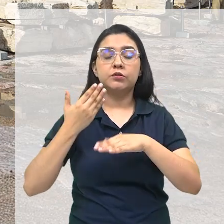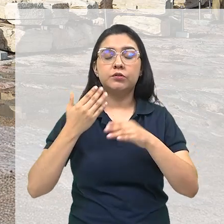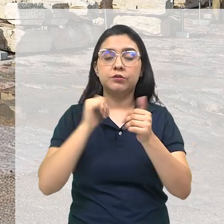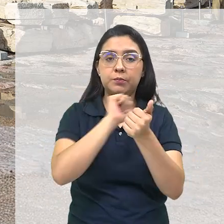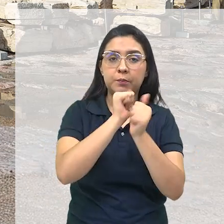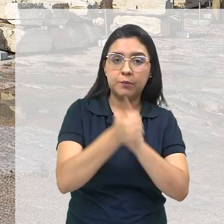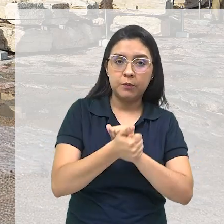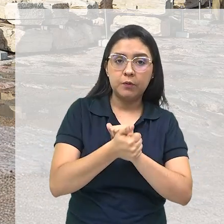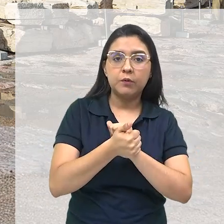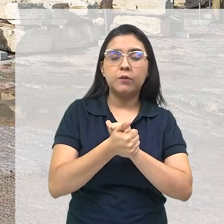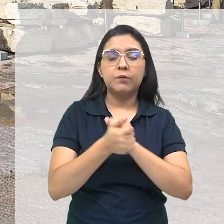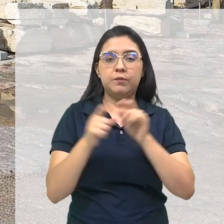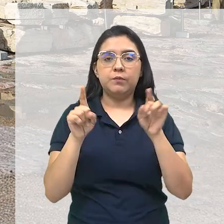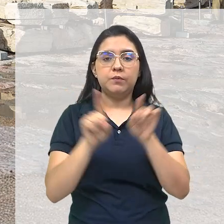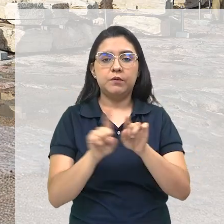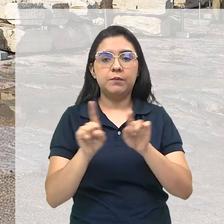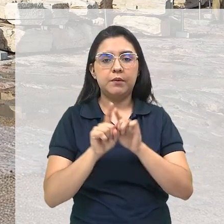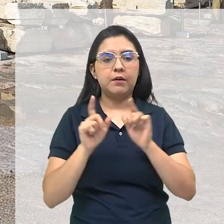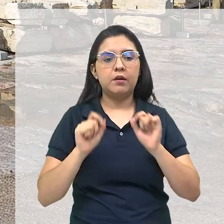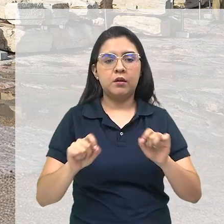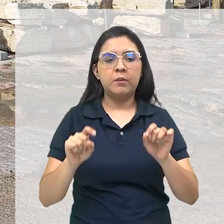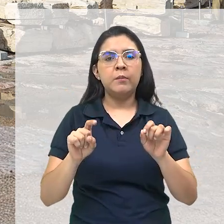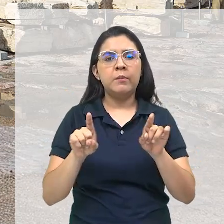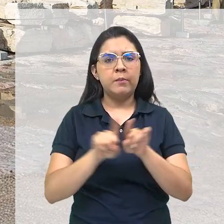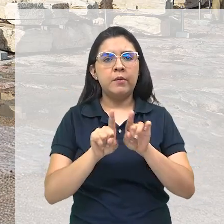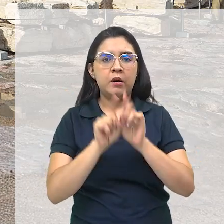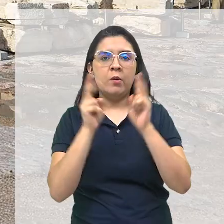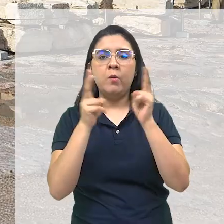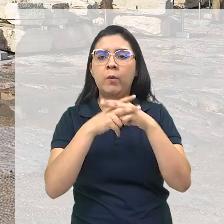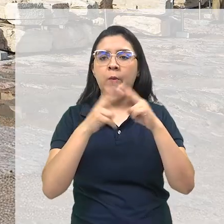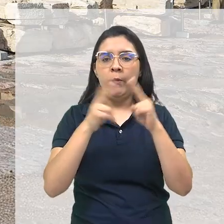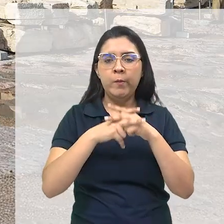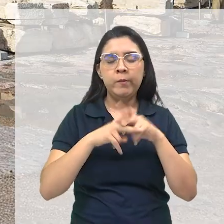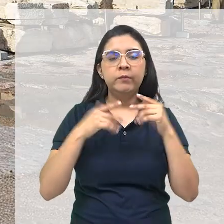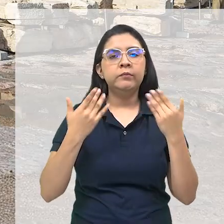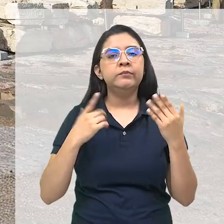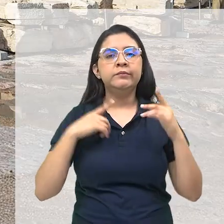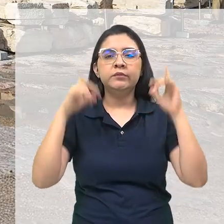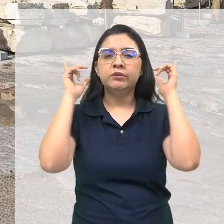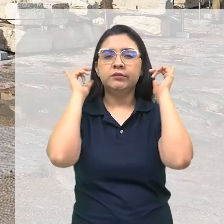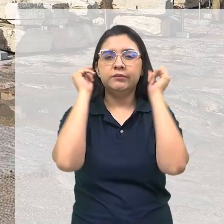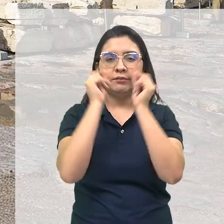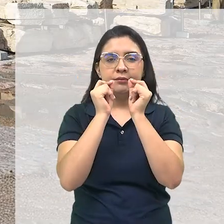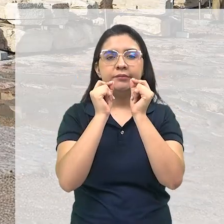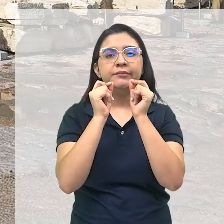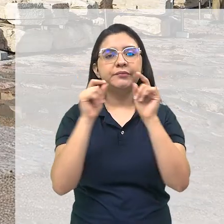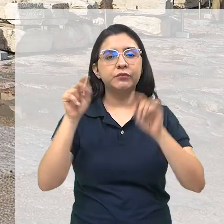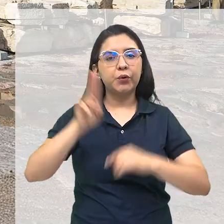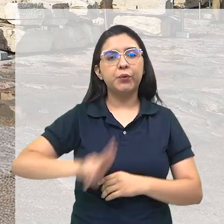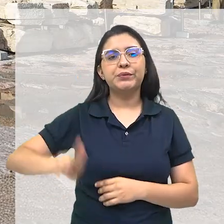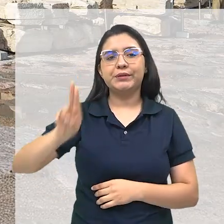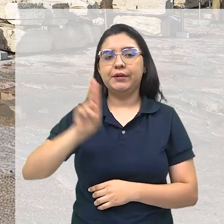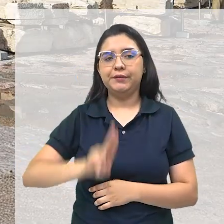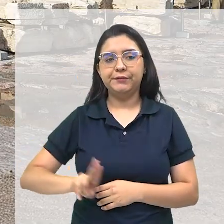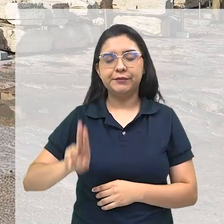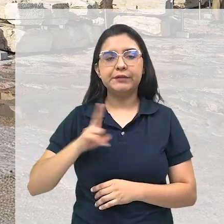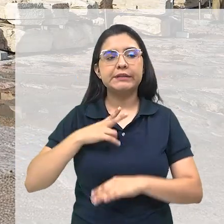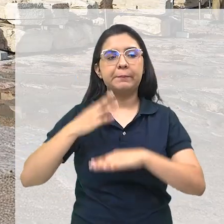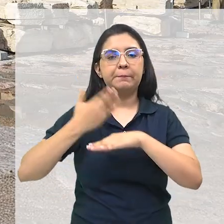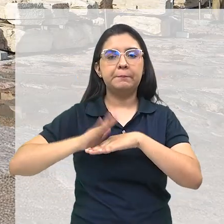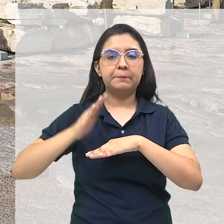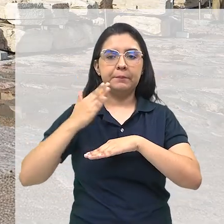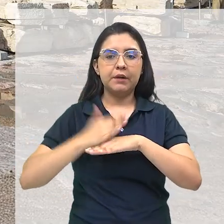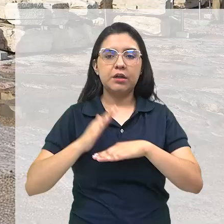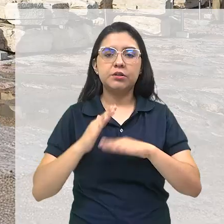do culto ao corpo e também das lutas. Então, os gregos, eles utilizavam a